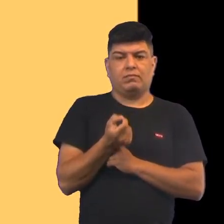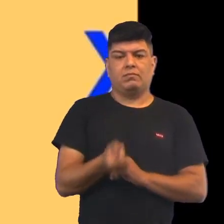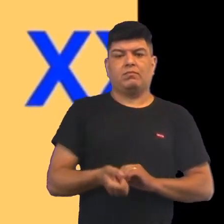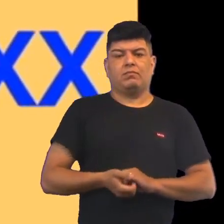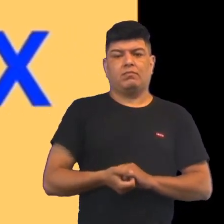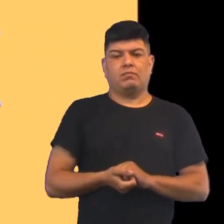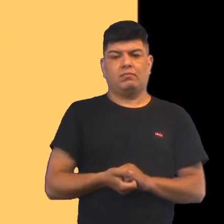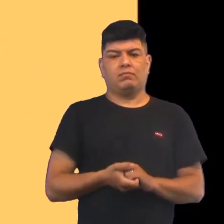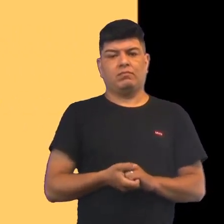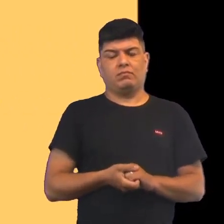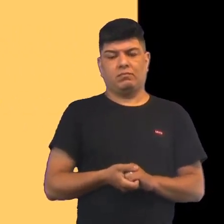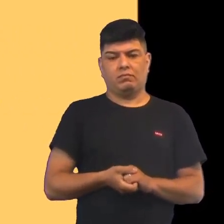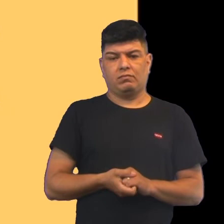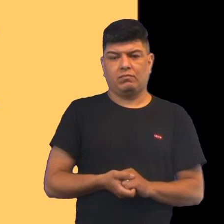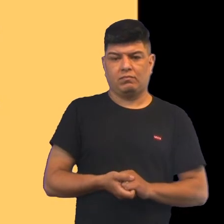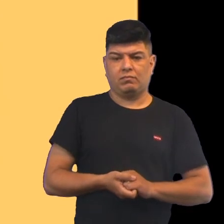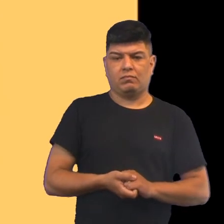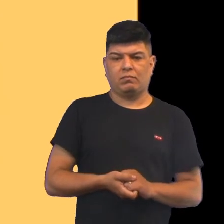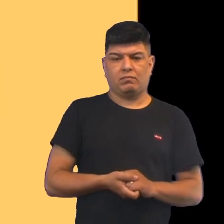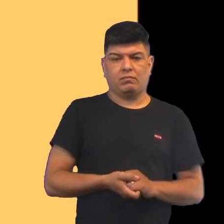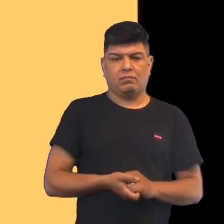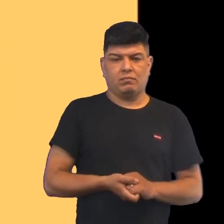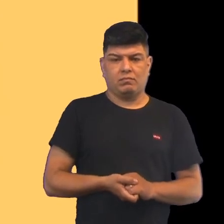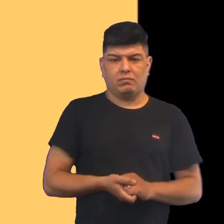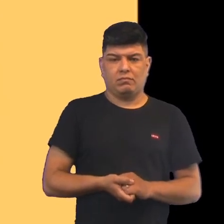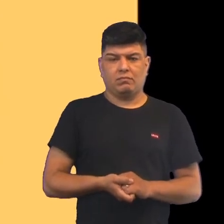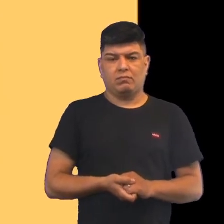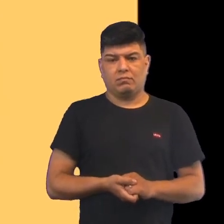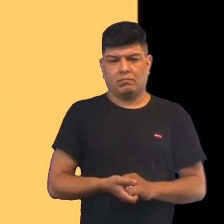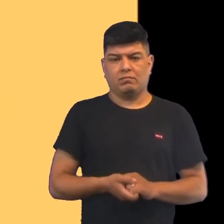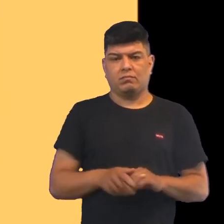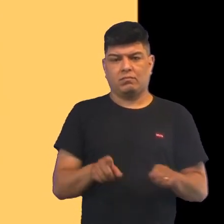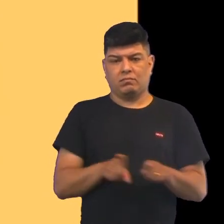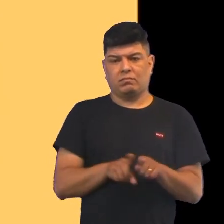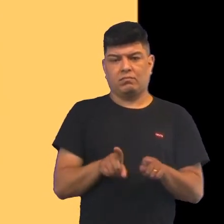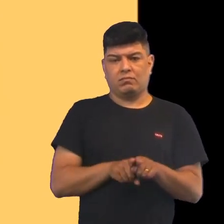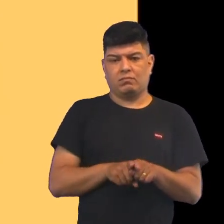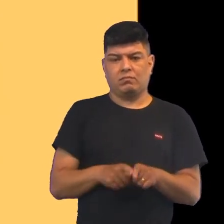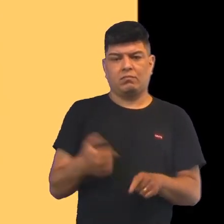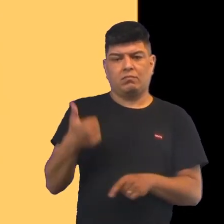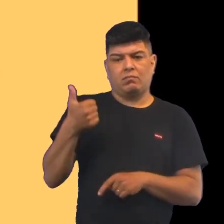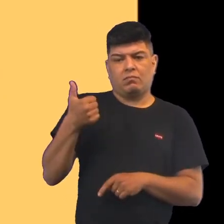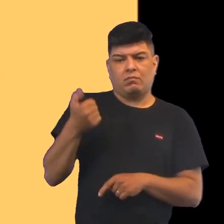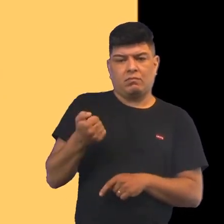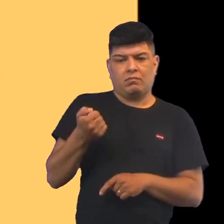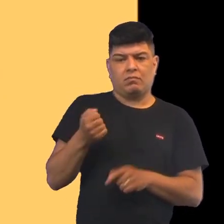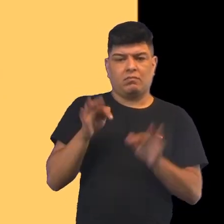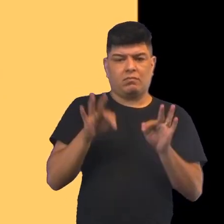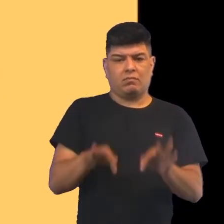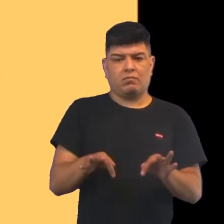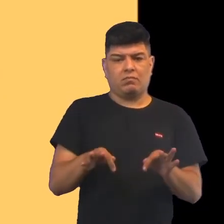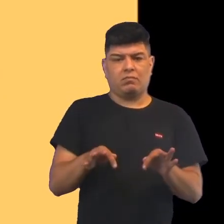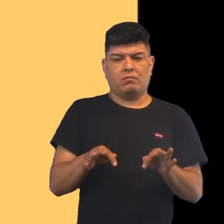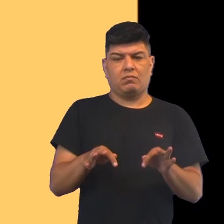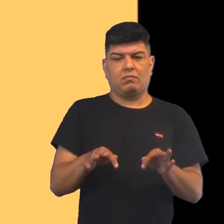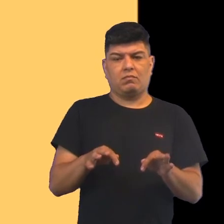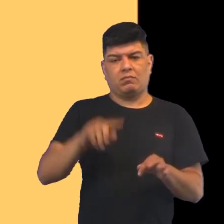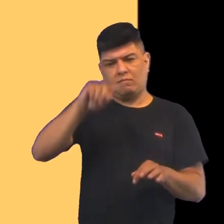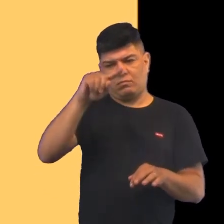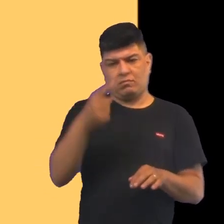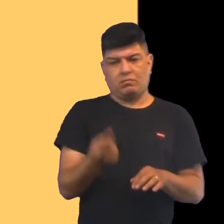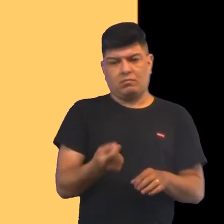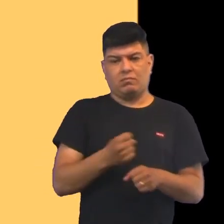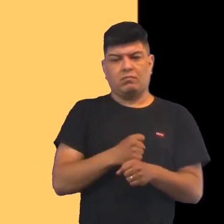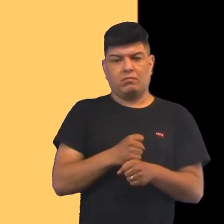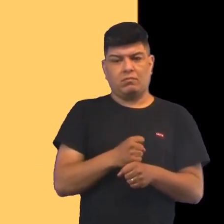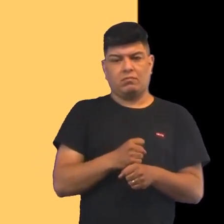ao século 20 e marca também o fim deste milênio. E quando o ano